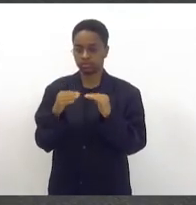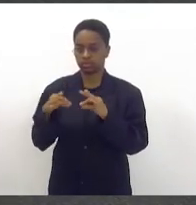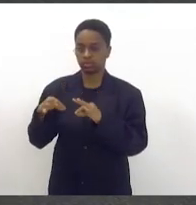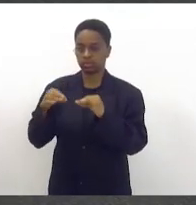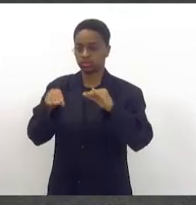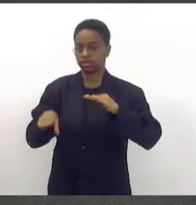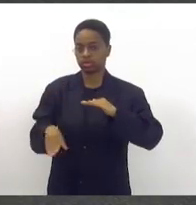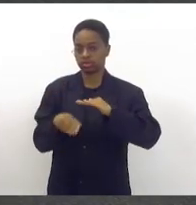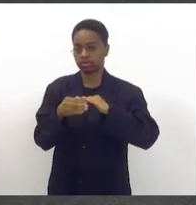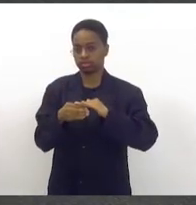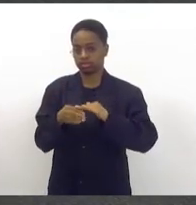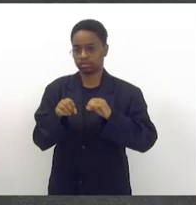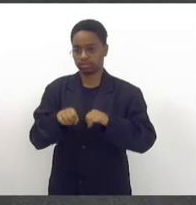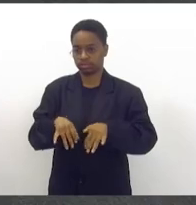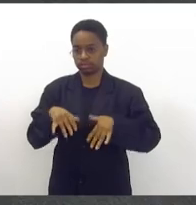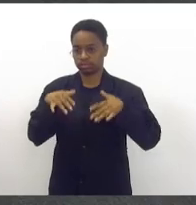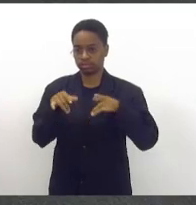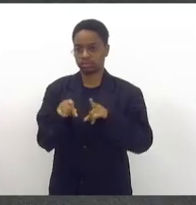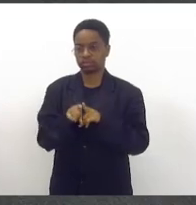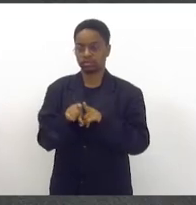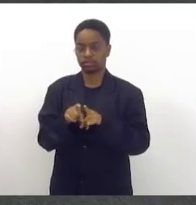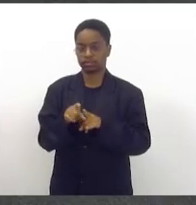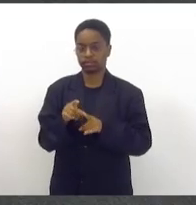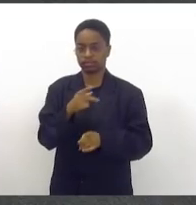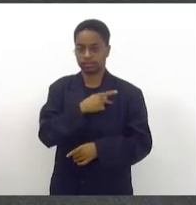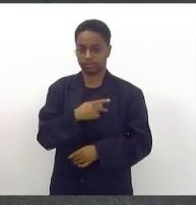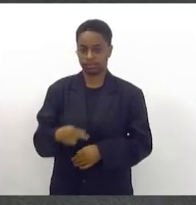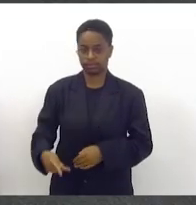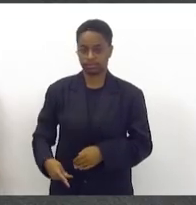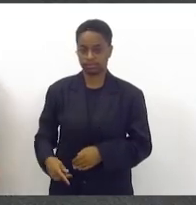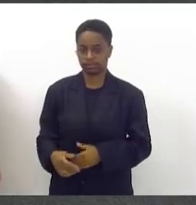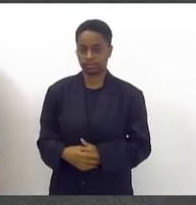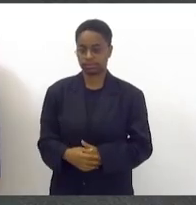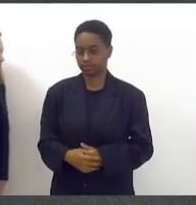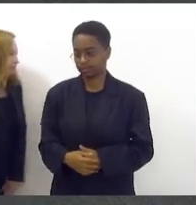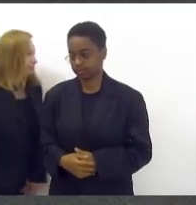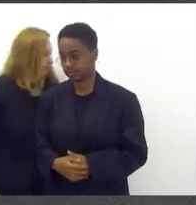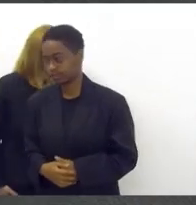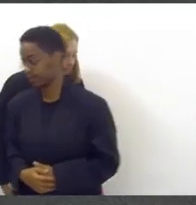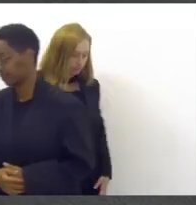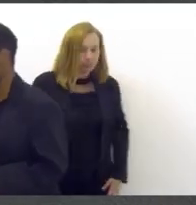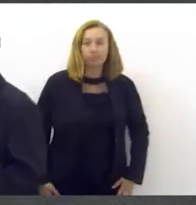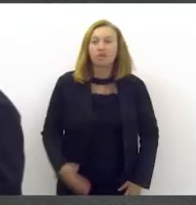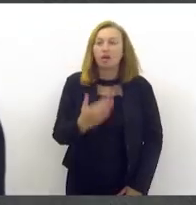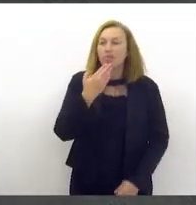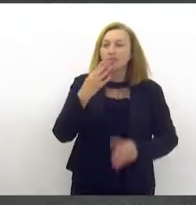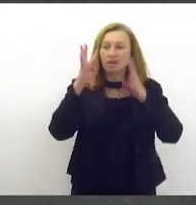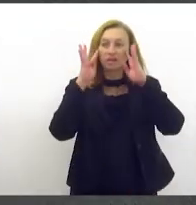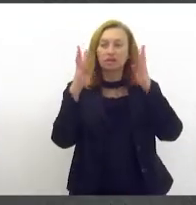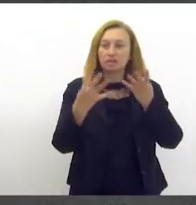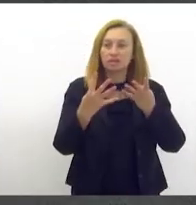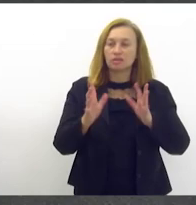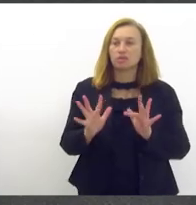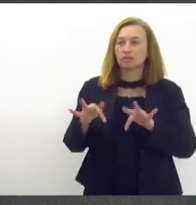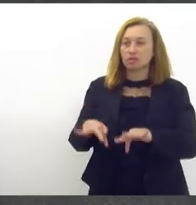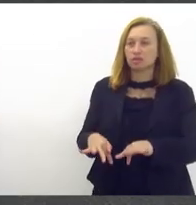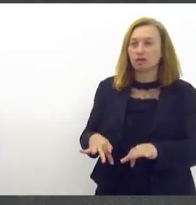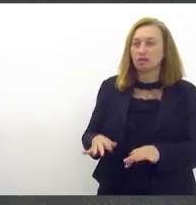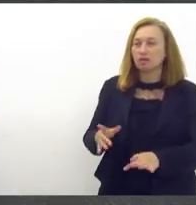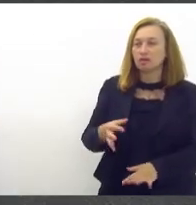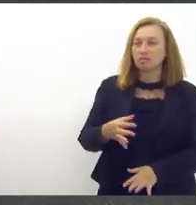as emendas de plenário. E, presidente, peço a sua pequena atenção para, no final desse